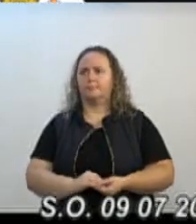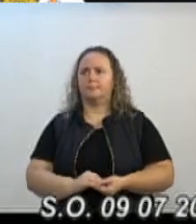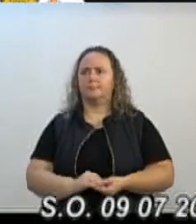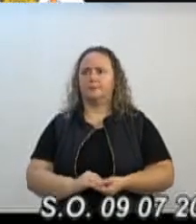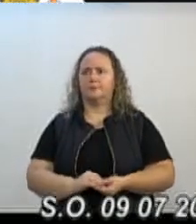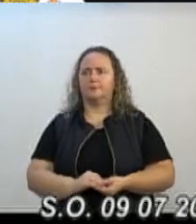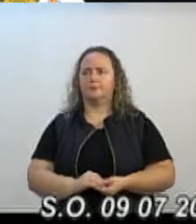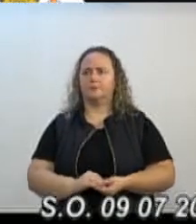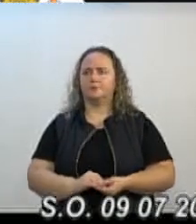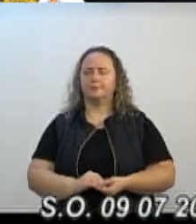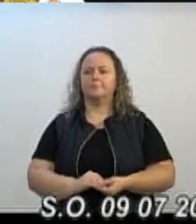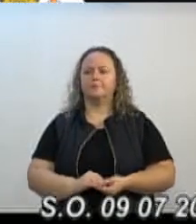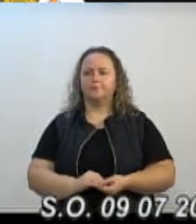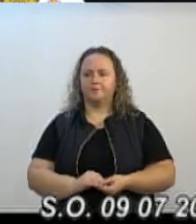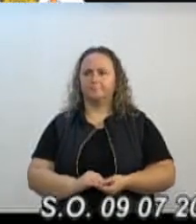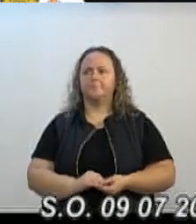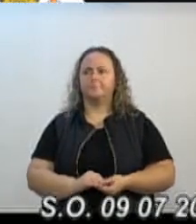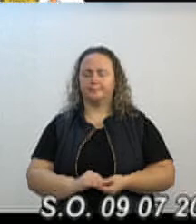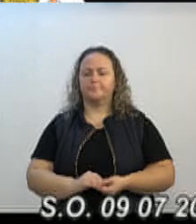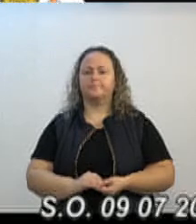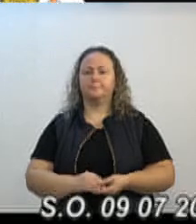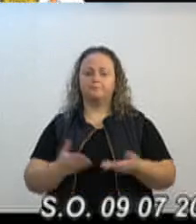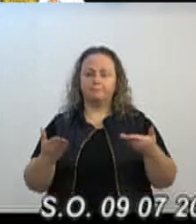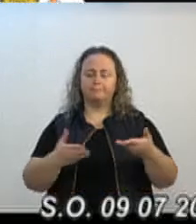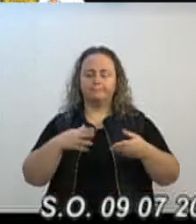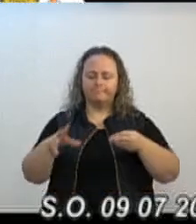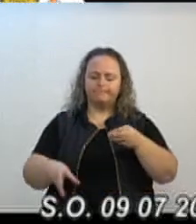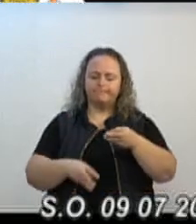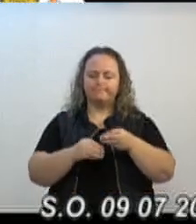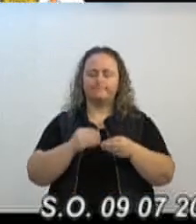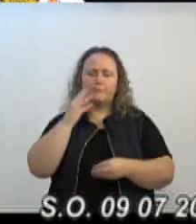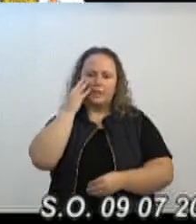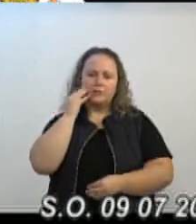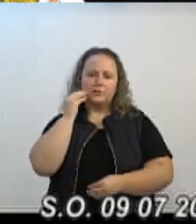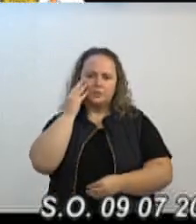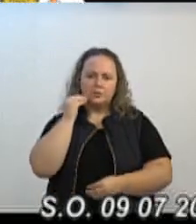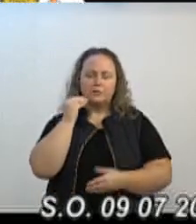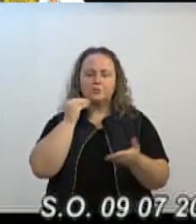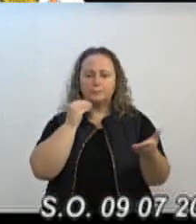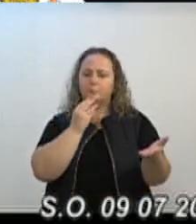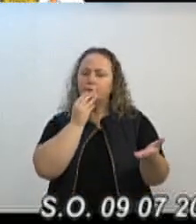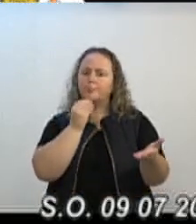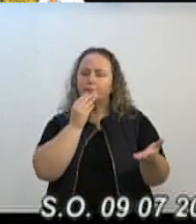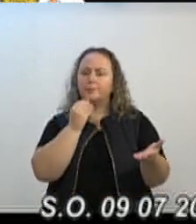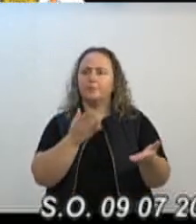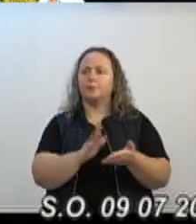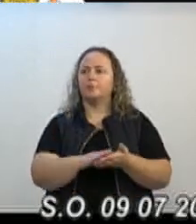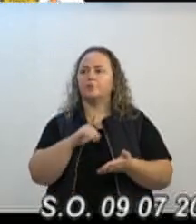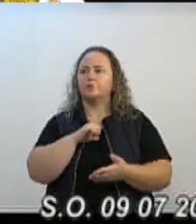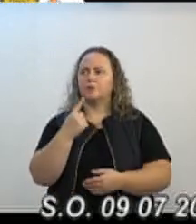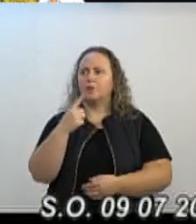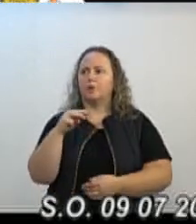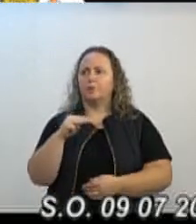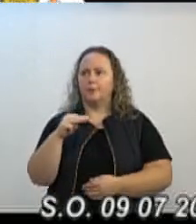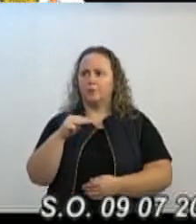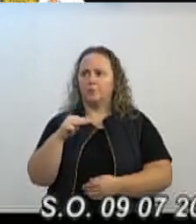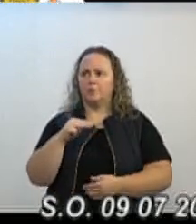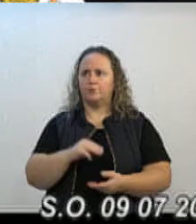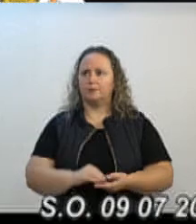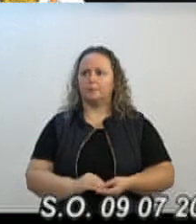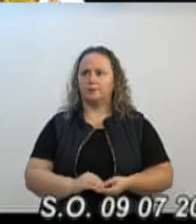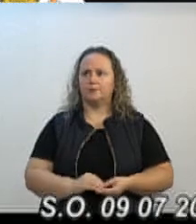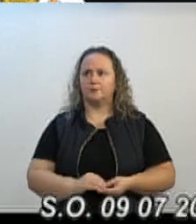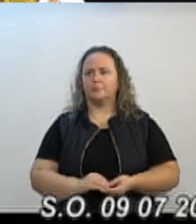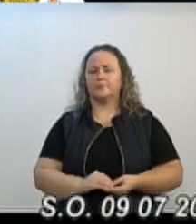Ok. Ouvimos também a parte do vereador Gilson. Vereador Bruno, Vossa Excelência, antes dos apartes ainda tinha 1 minuto. Gostaria Posso pedir